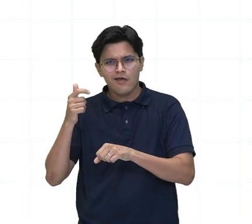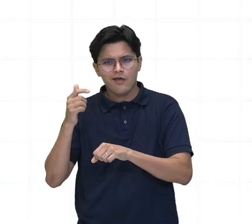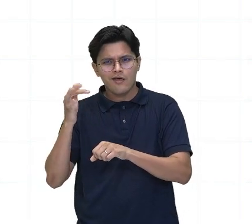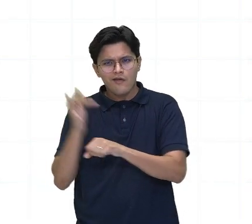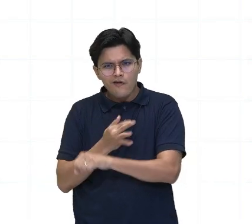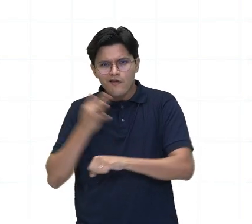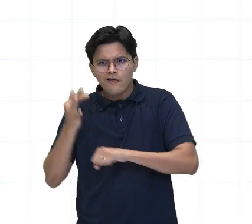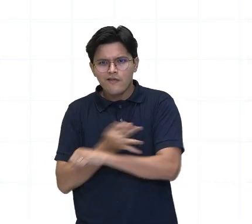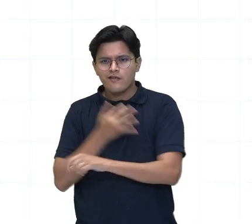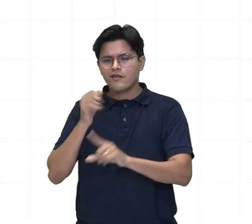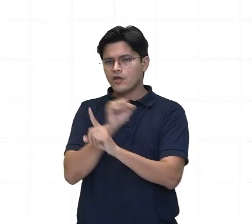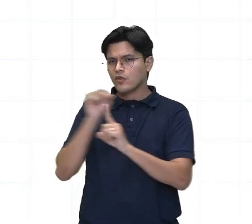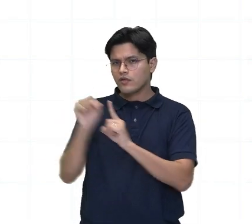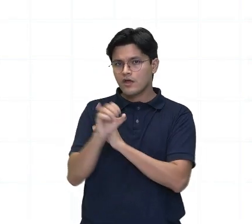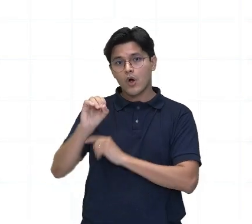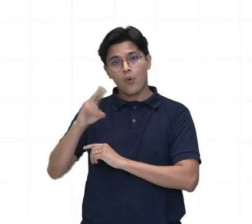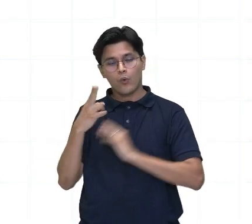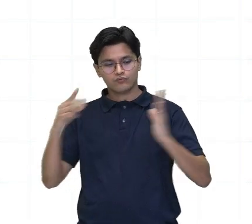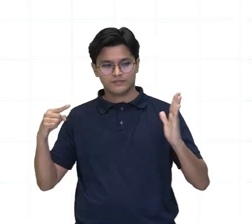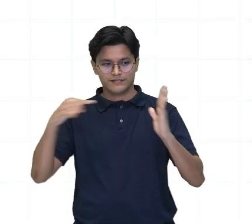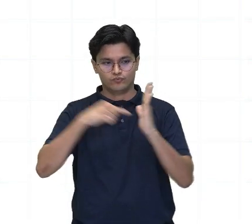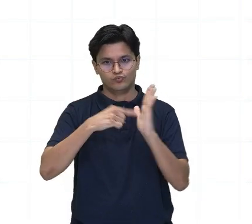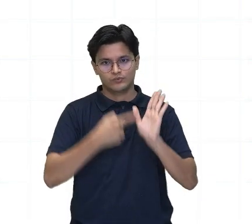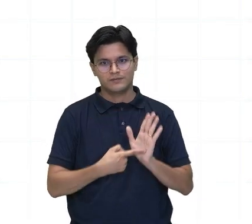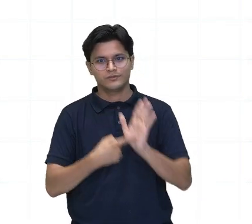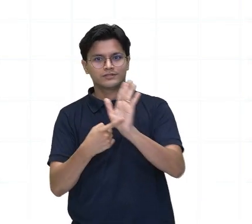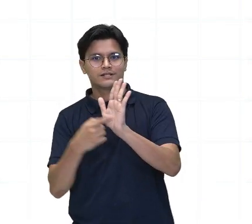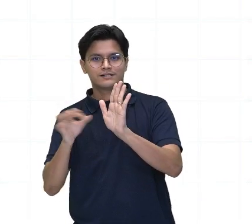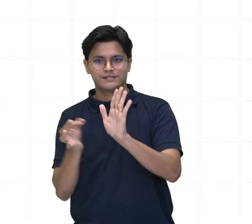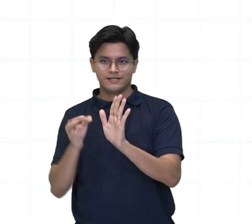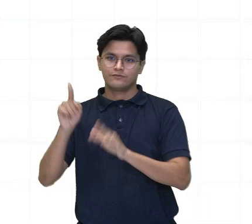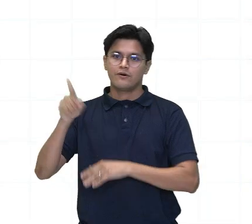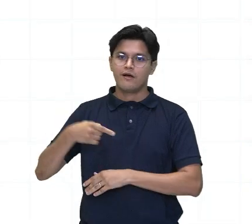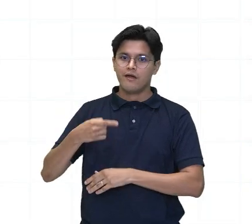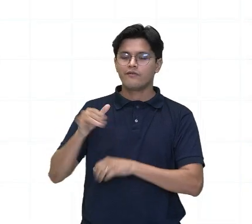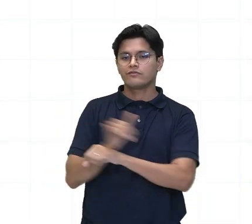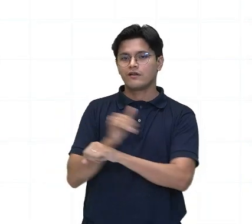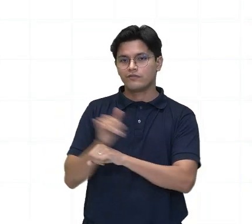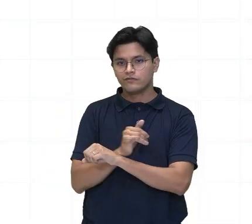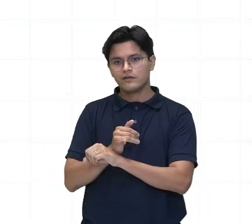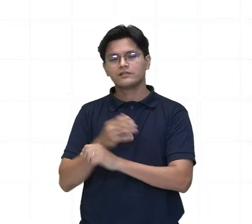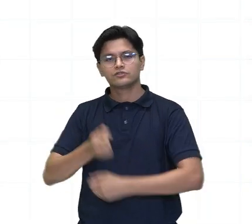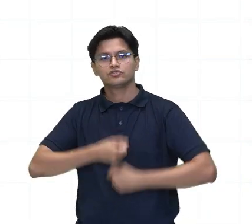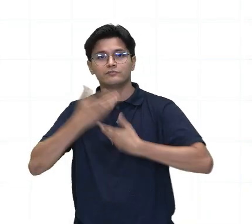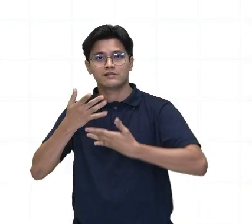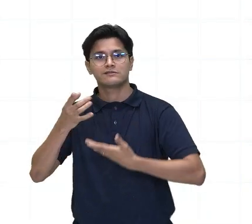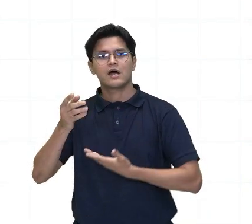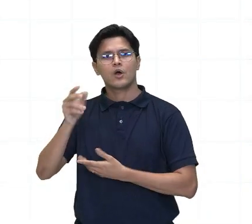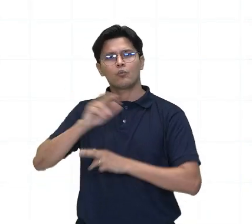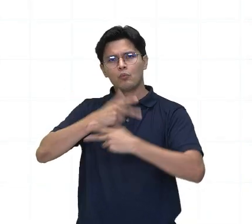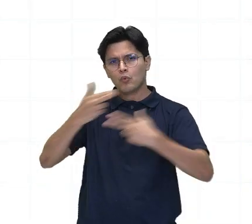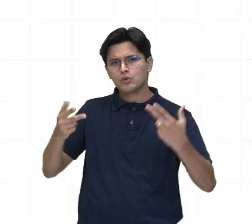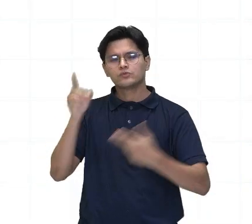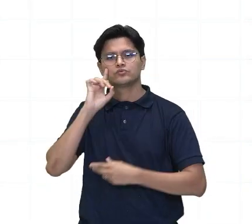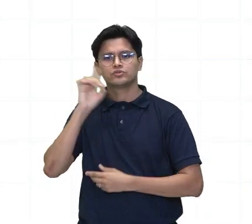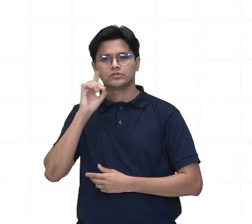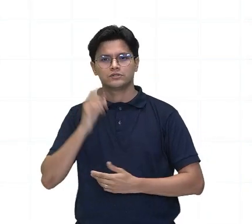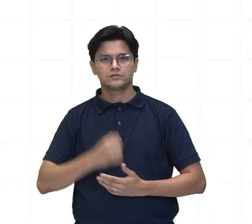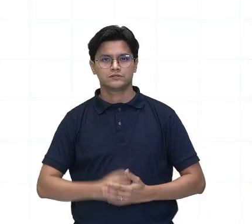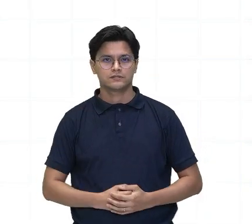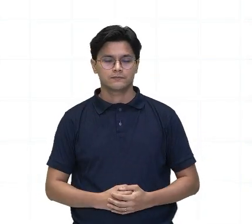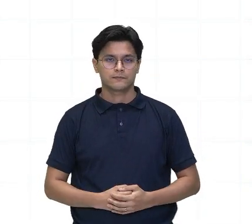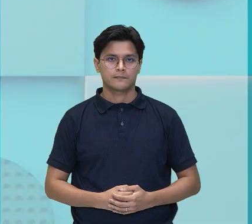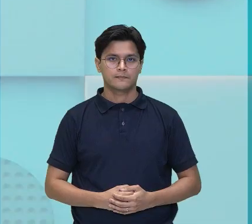denúncia. Então, o grafite é essa forma da gente se comunicar e falar coisas do nosso dia a dia, questões sociais,